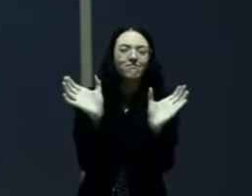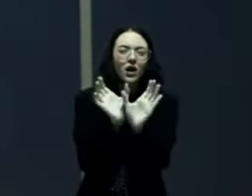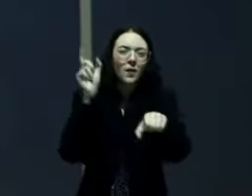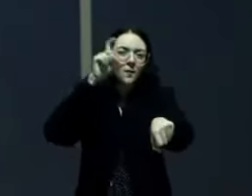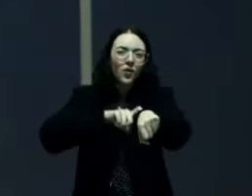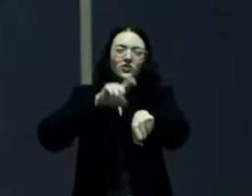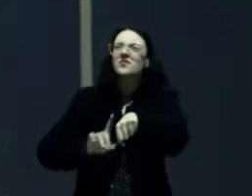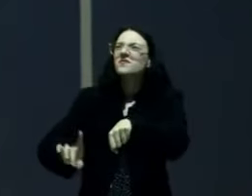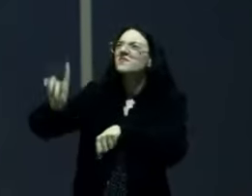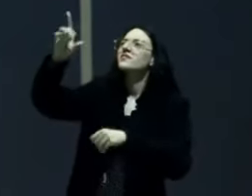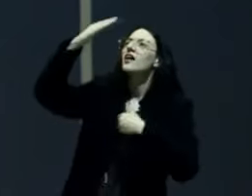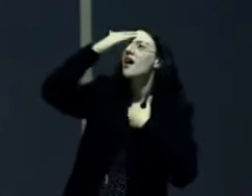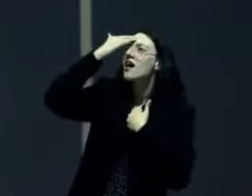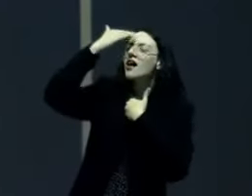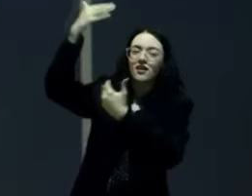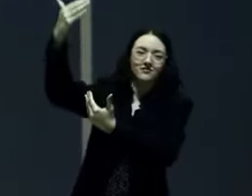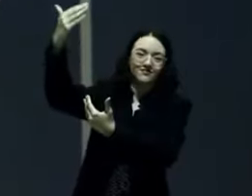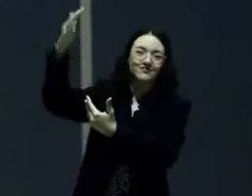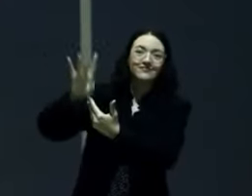Ceia é o momento em que eu e você,